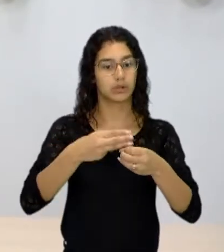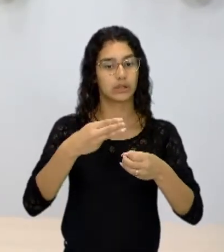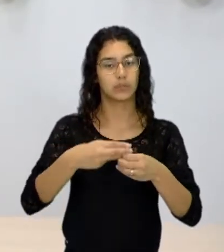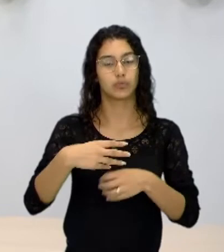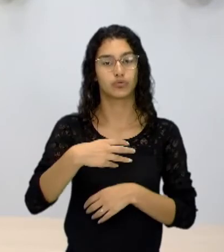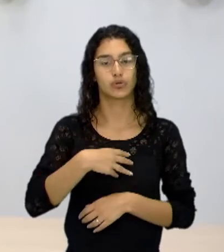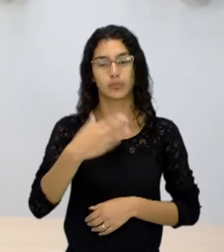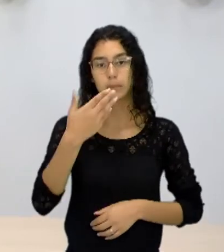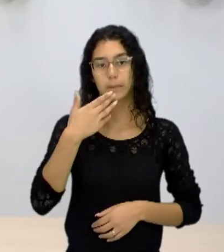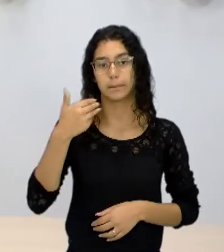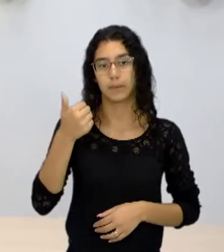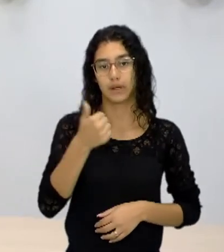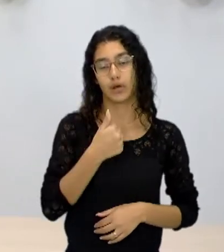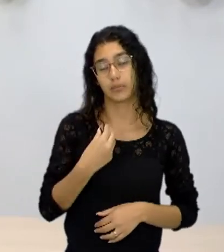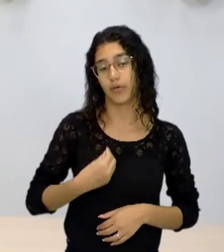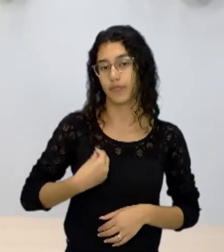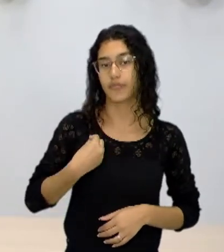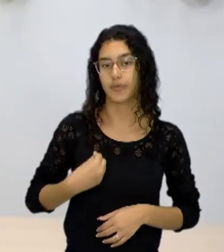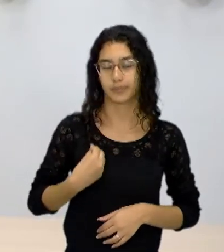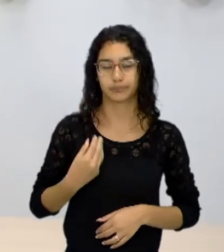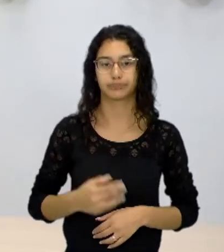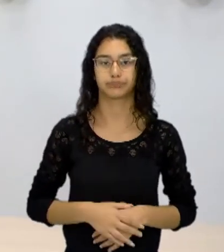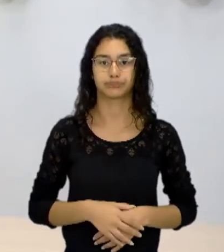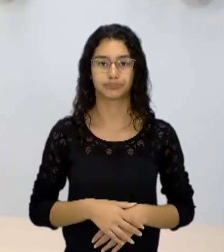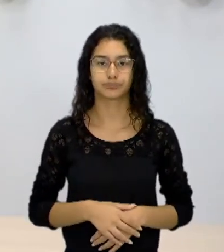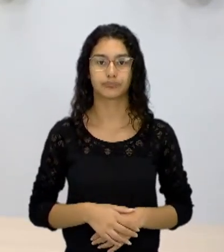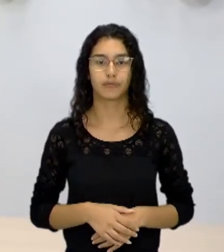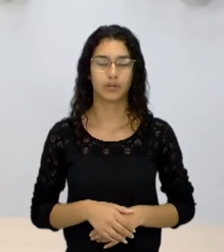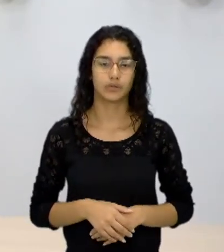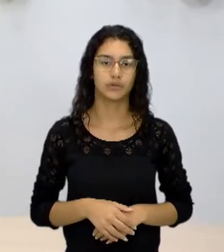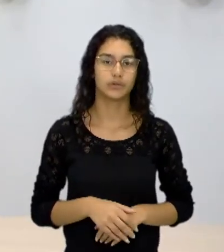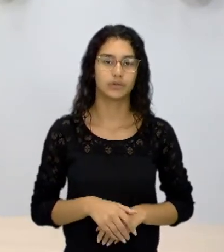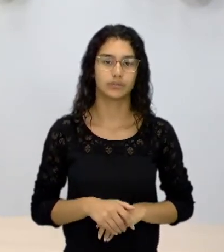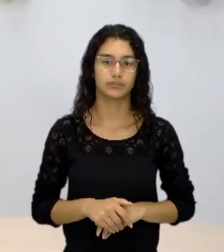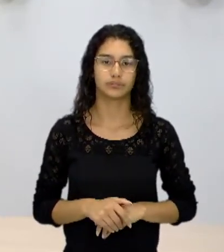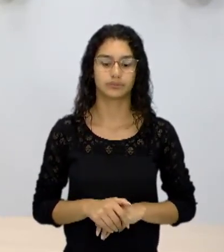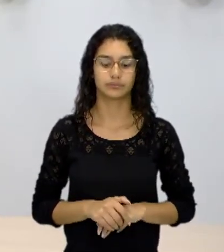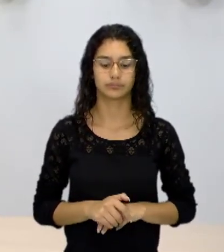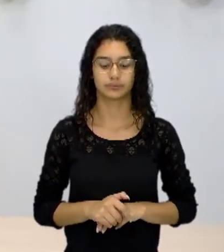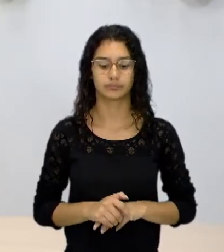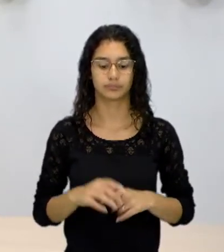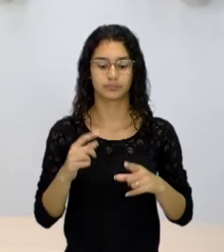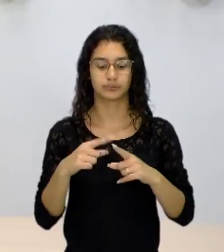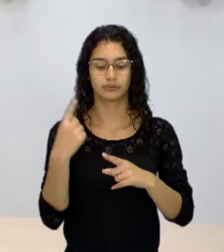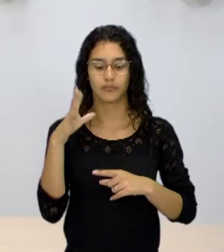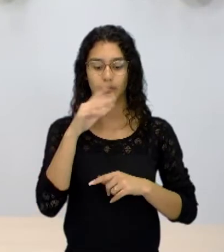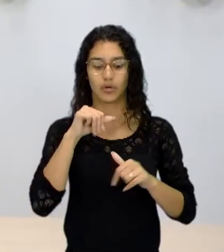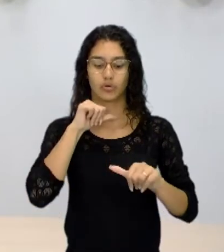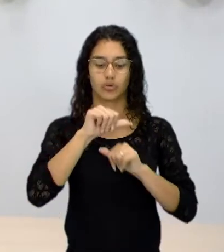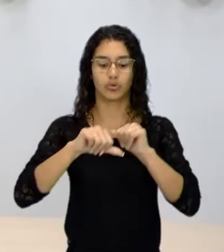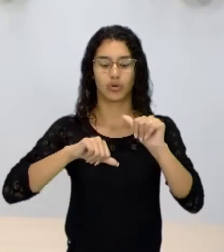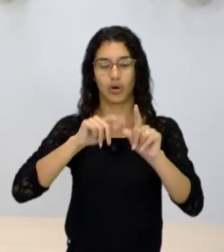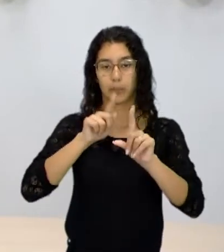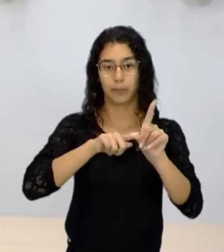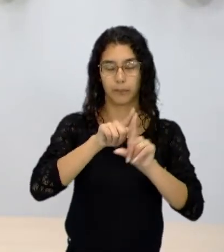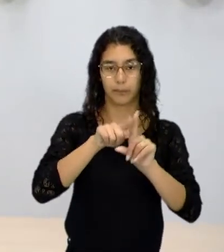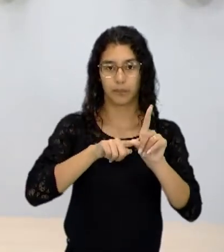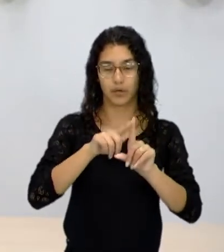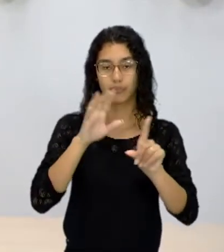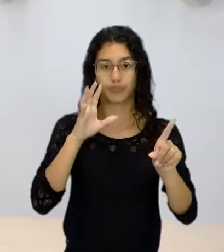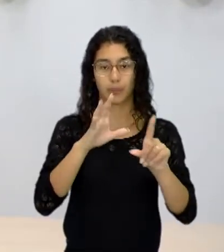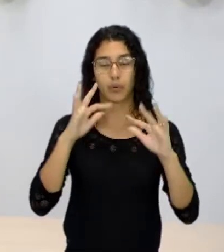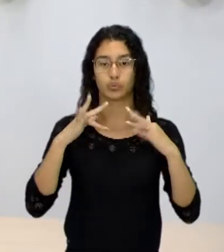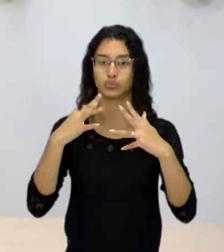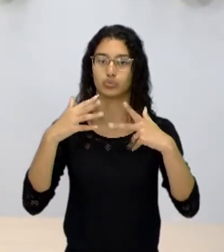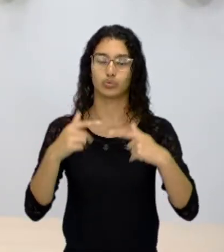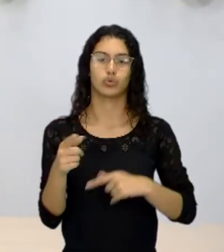viável de sobrevivência, né, de existência. Porque quando a gente fala de mudança climática, interfere em tudo.